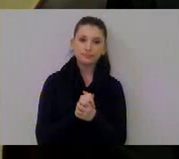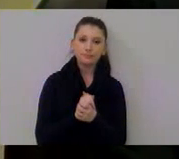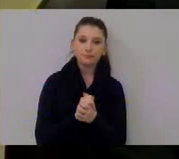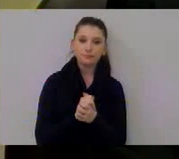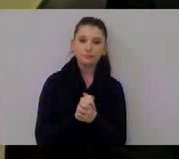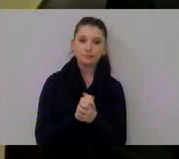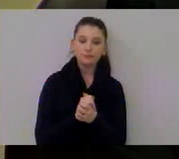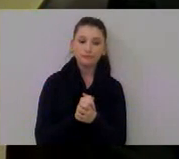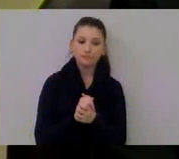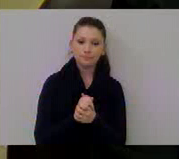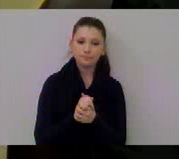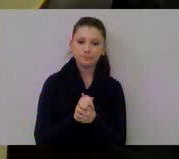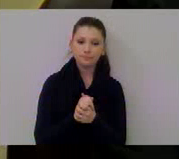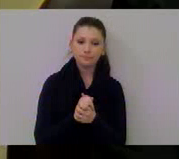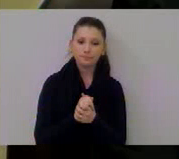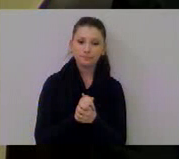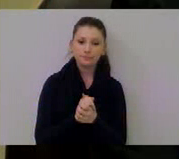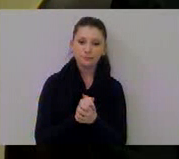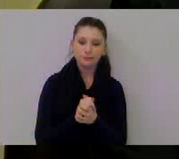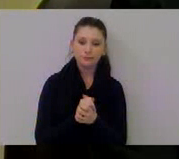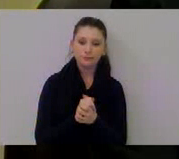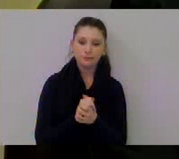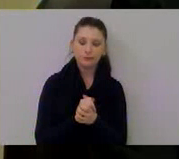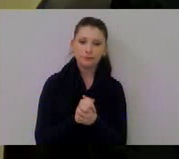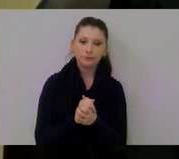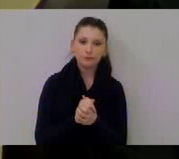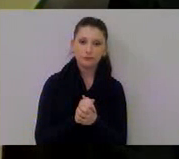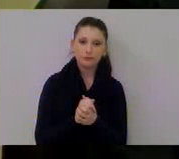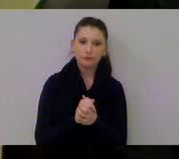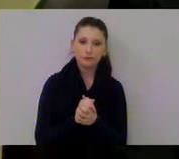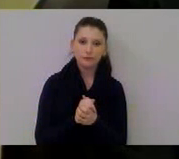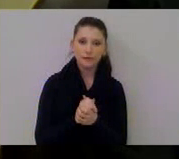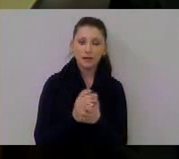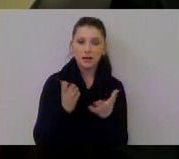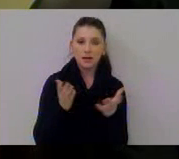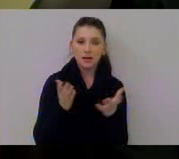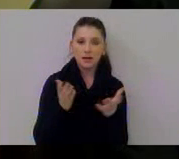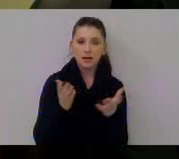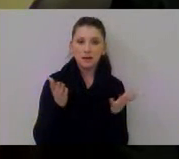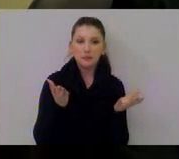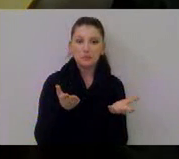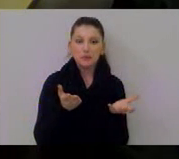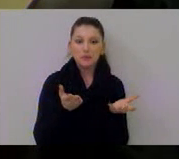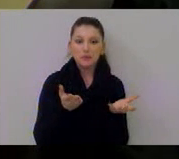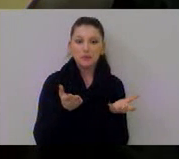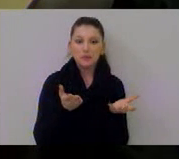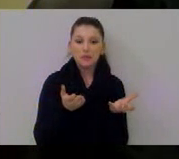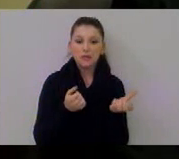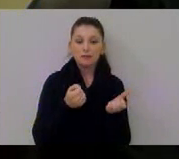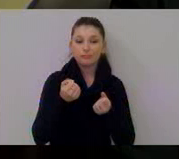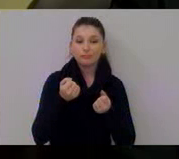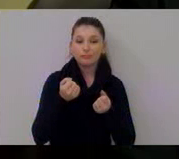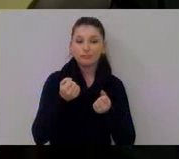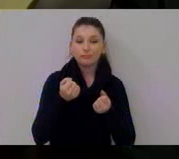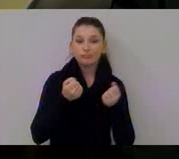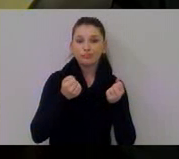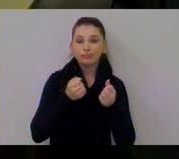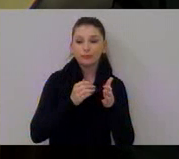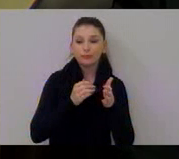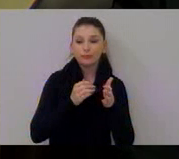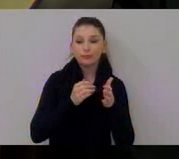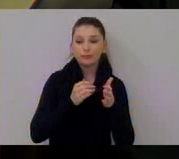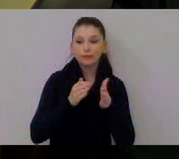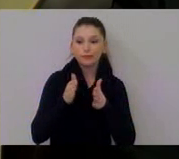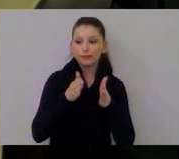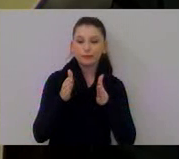Acredito que ainda seja o nosso pior problema.